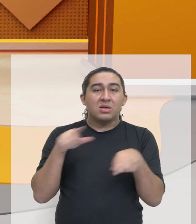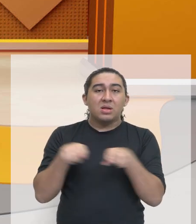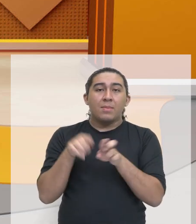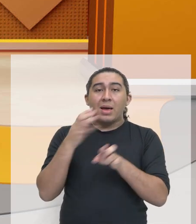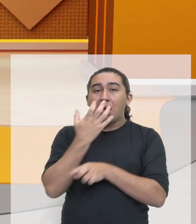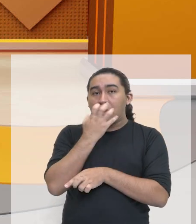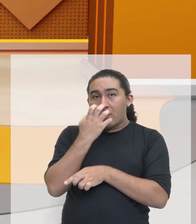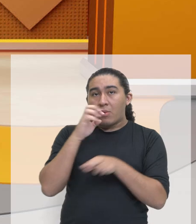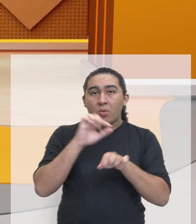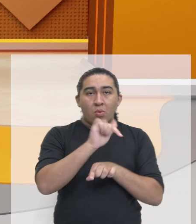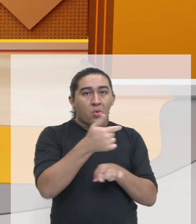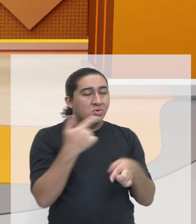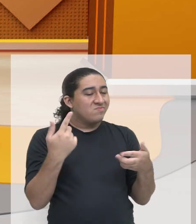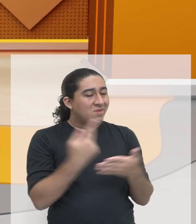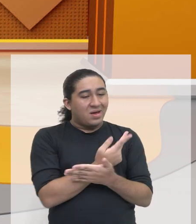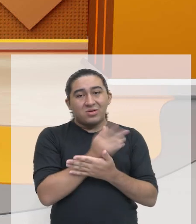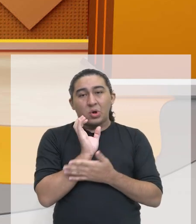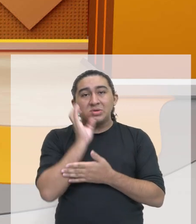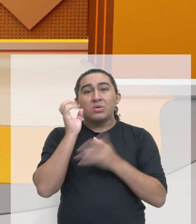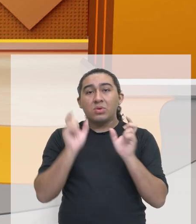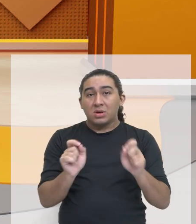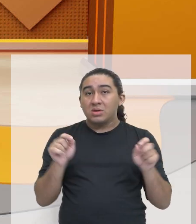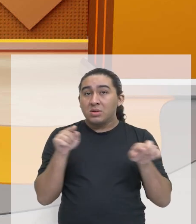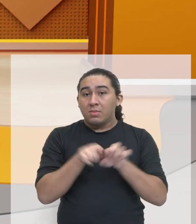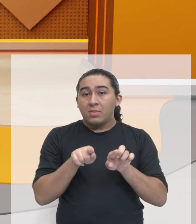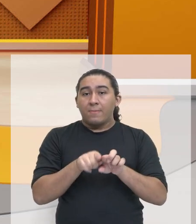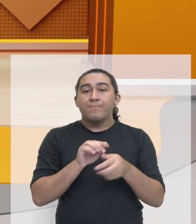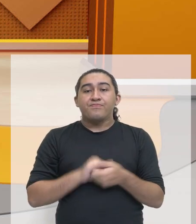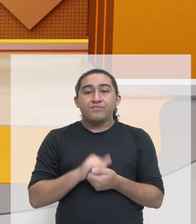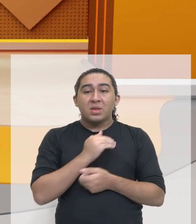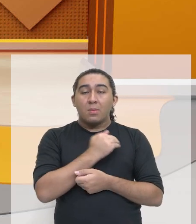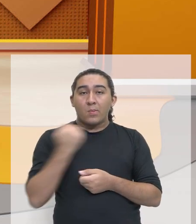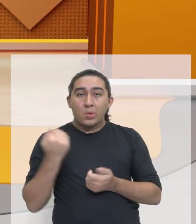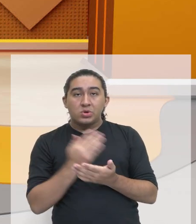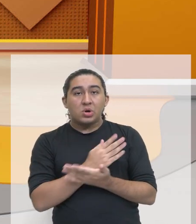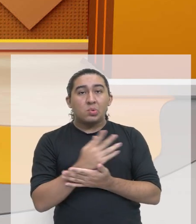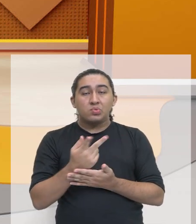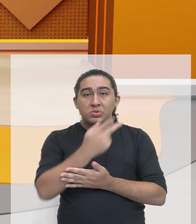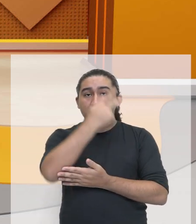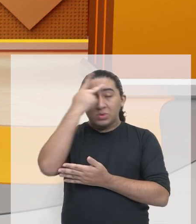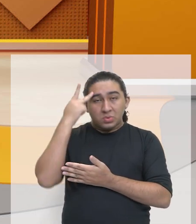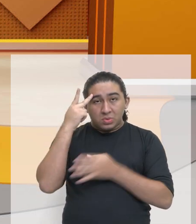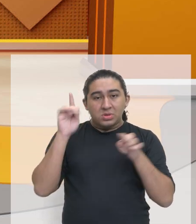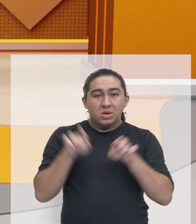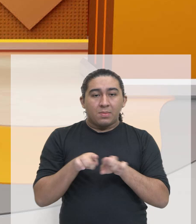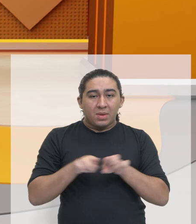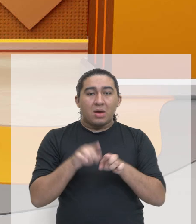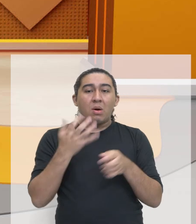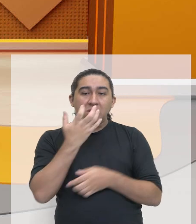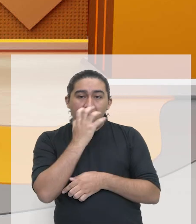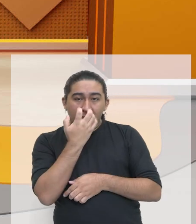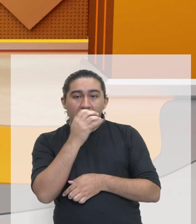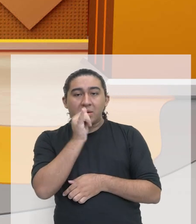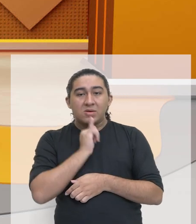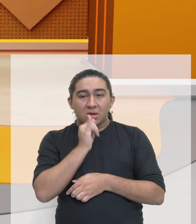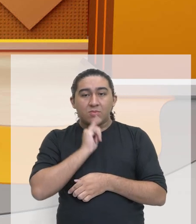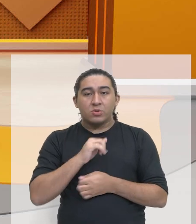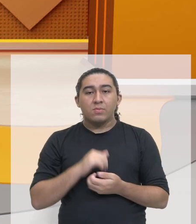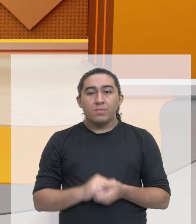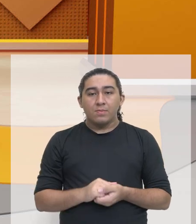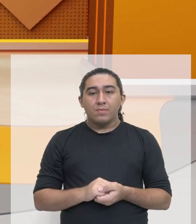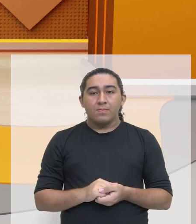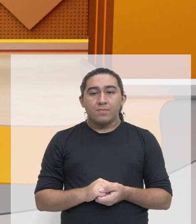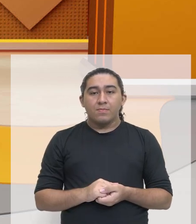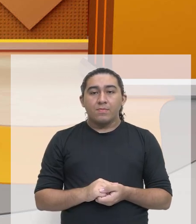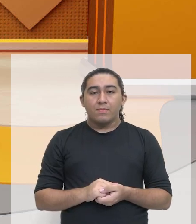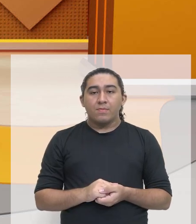e outros não deram certo, ocasionando ali também a morte de alguns seres vivos, né? No caso ali os animais, como num caso